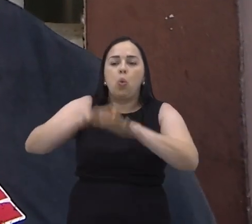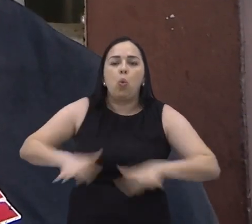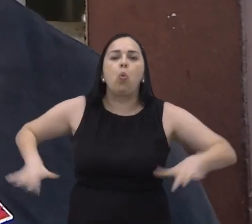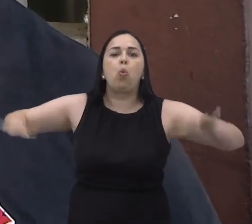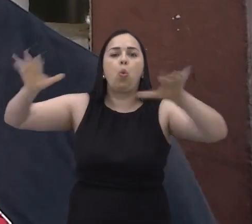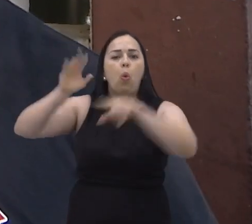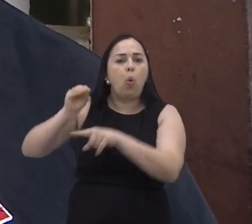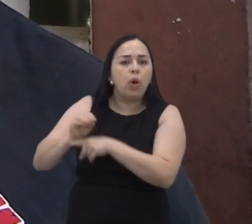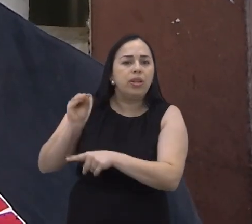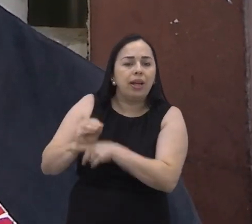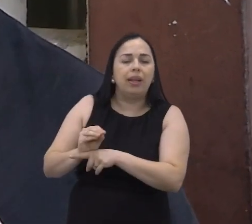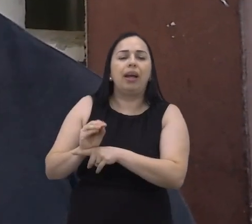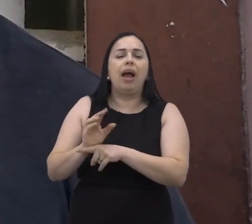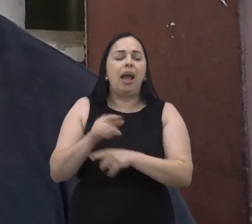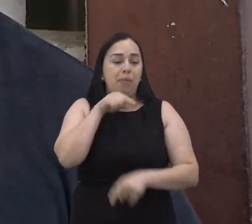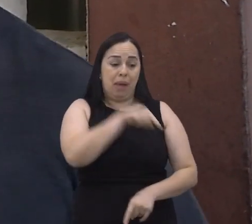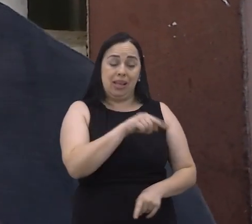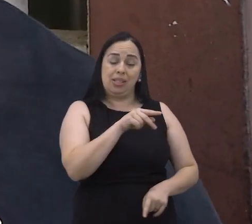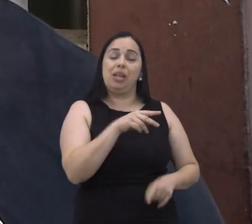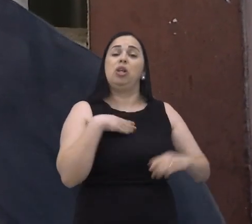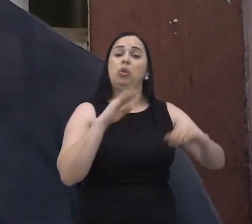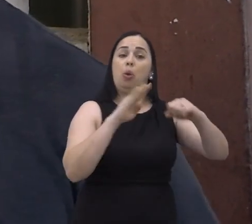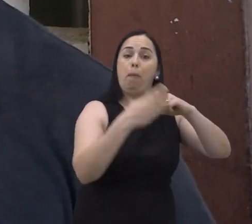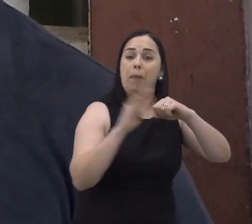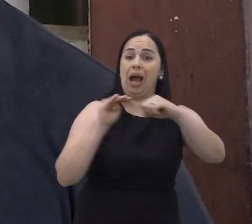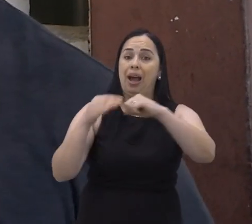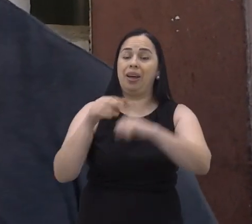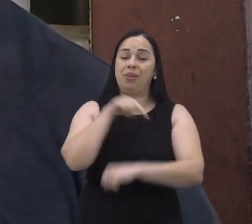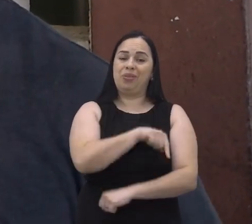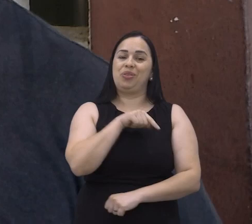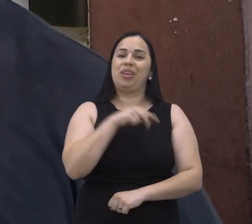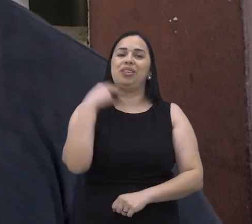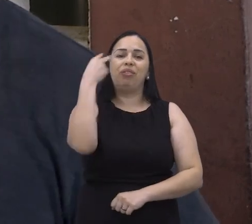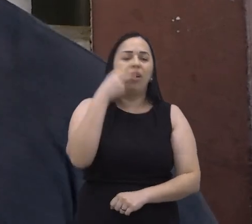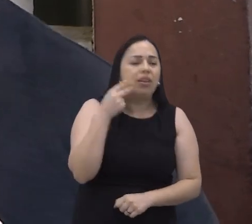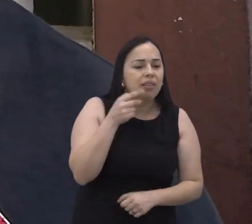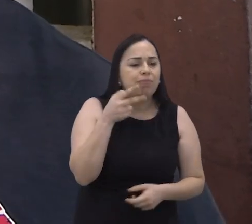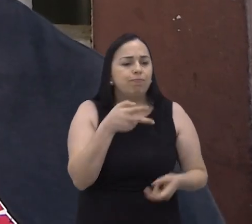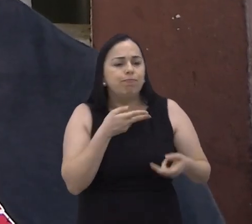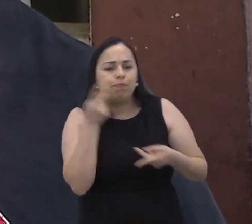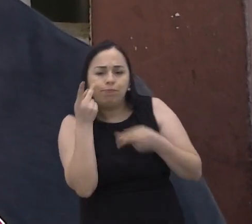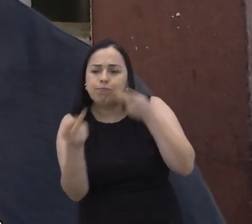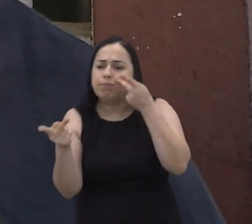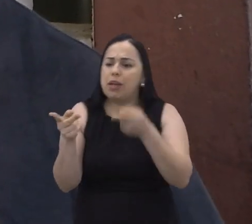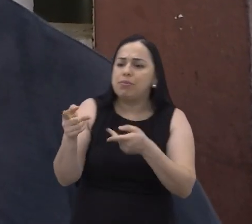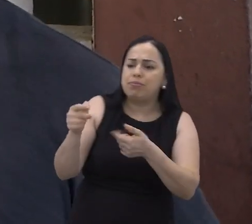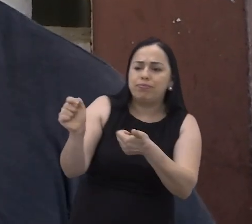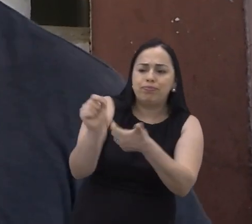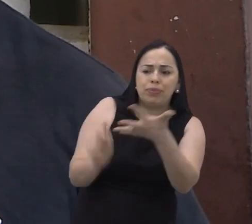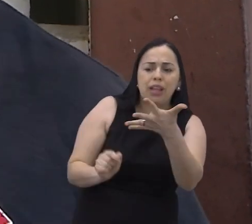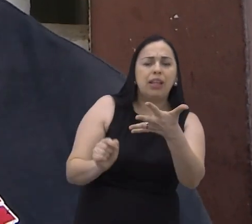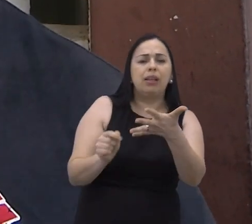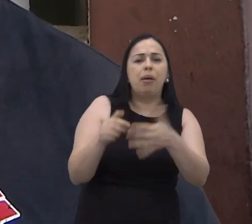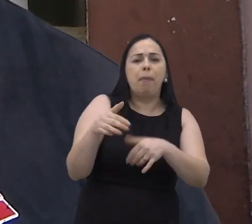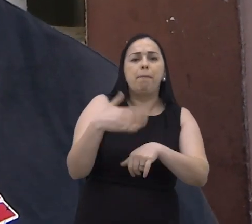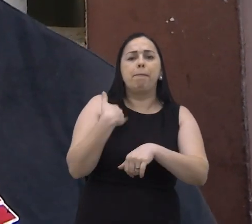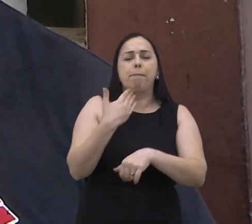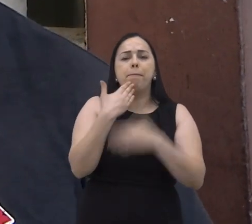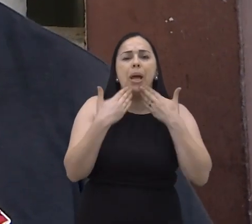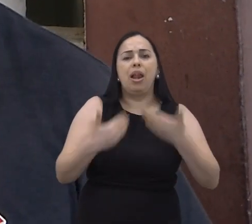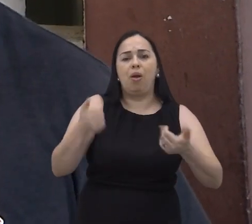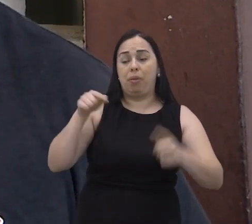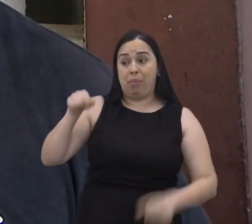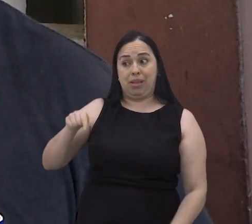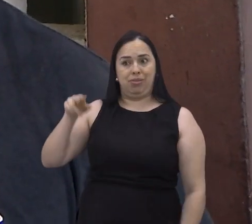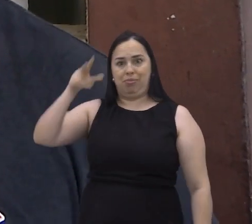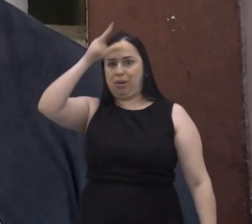enxerga cada detalhe que falta no seu bairro. Uma melhoria ali na rua, na creche. Então, o prefeito não